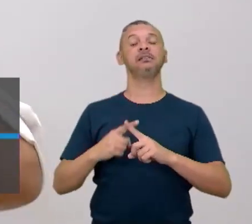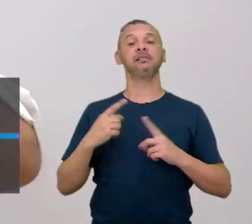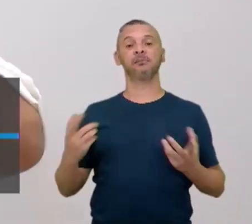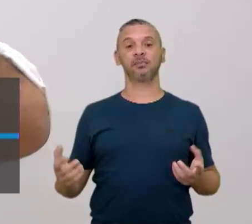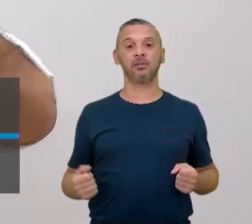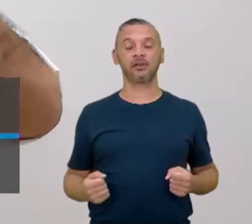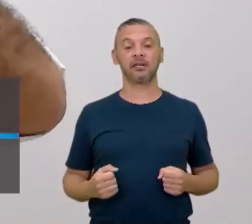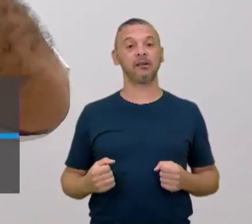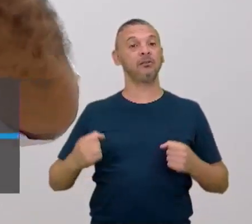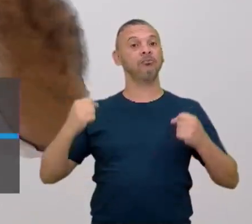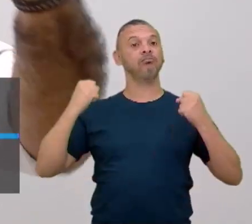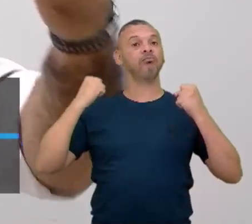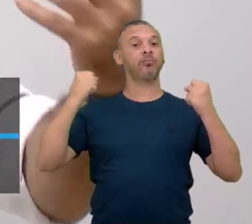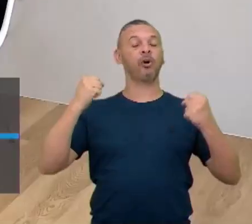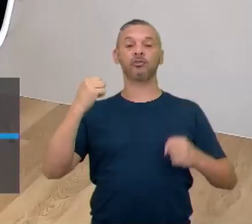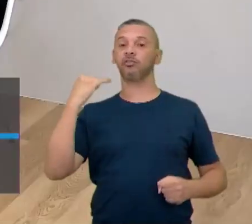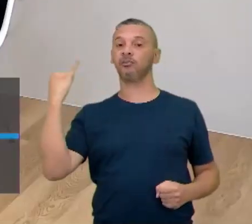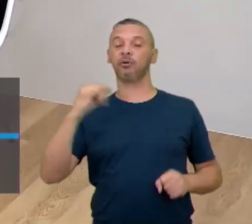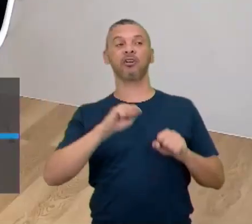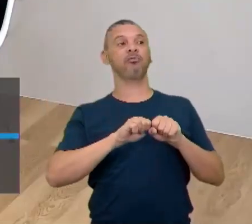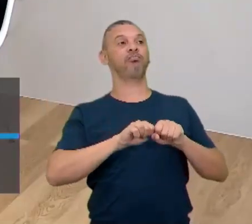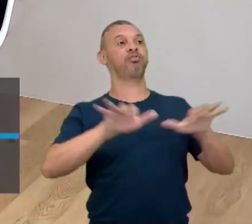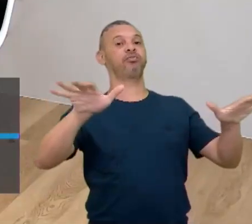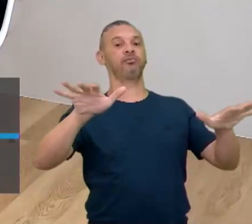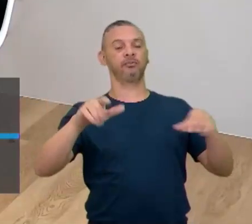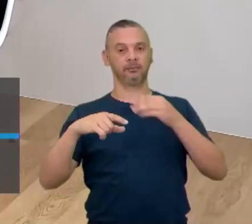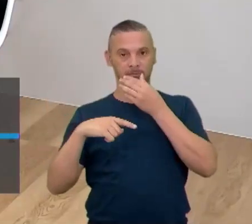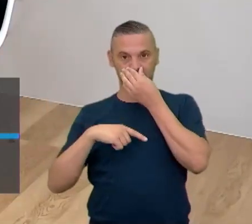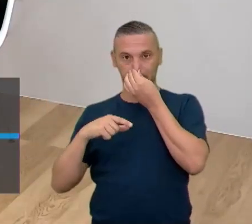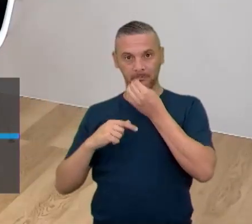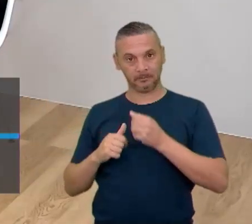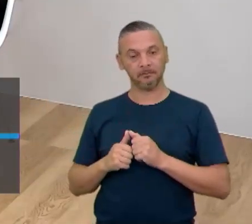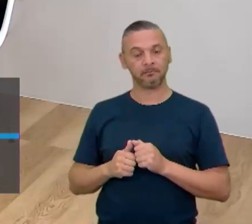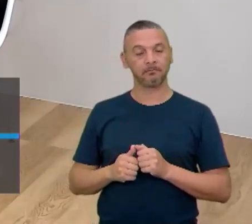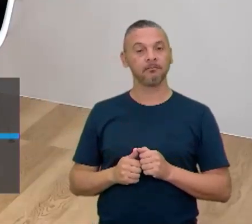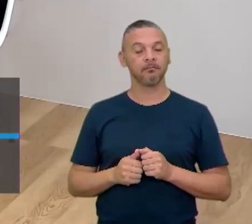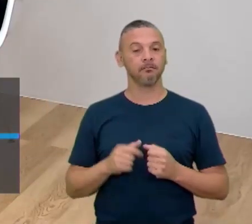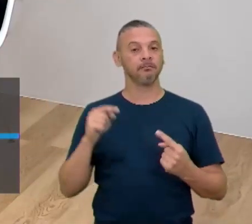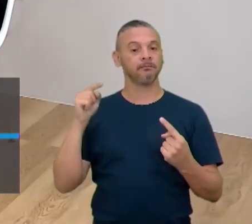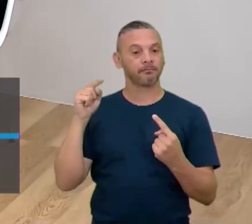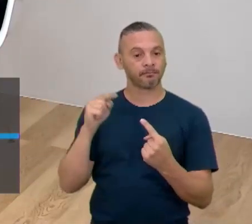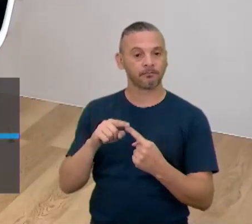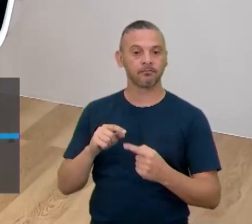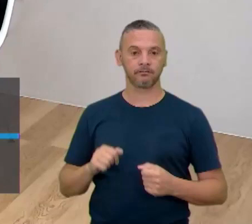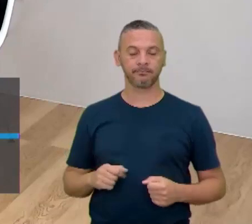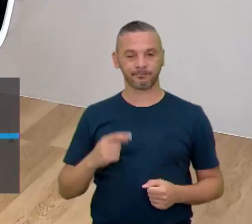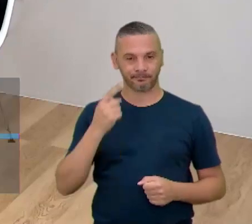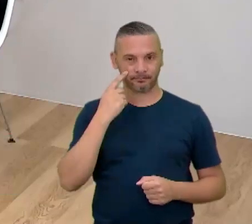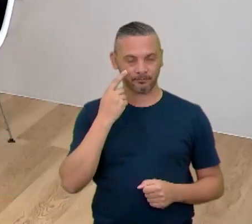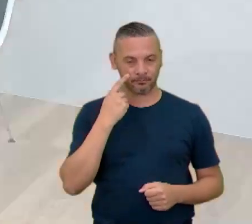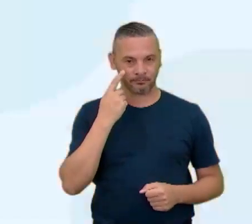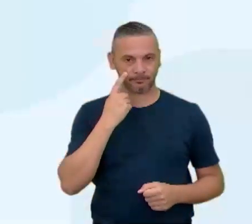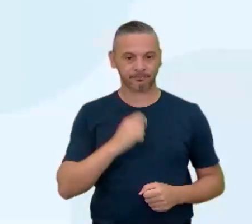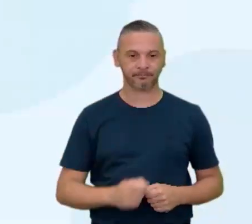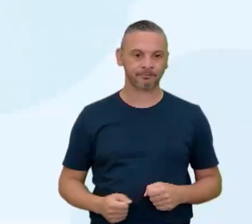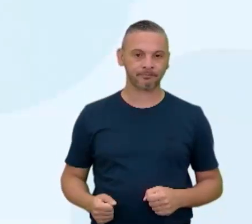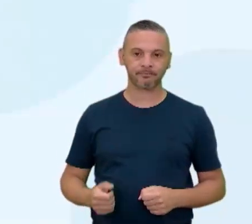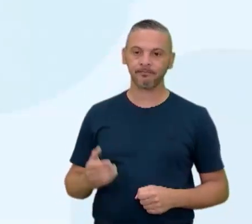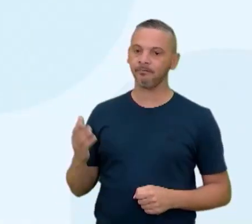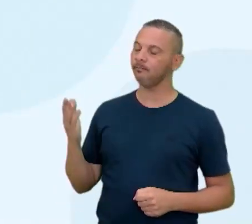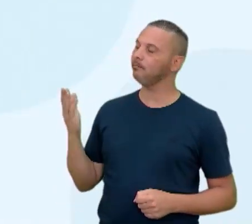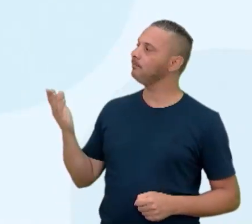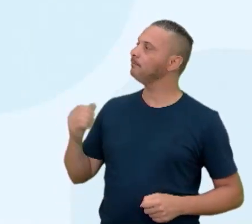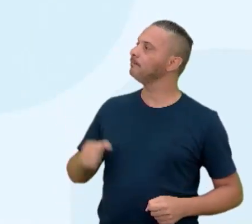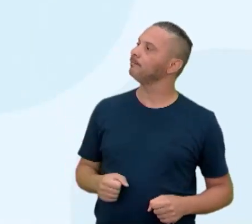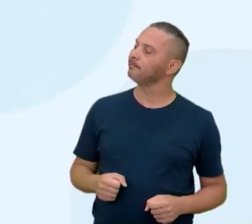um poder avassalador de causar aquilo que está no LED. Coloca lá no LED. Olha lá.